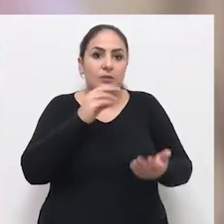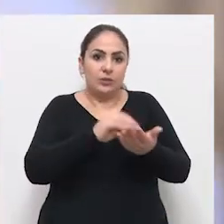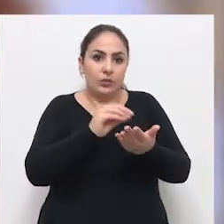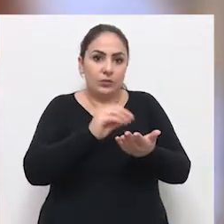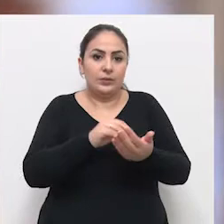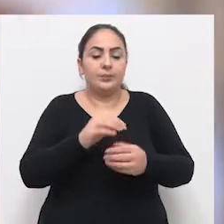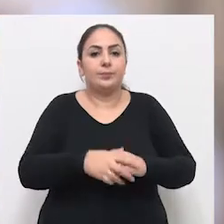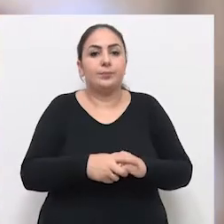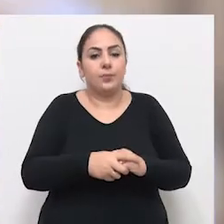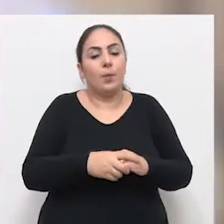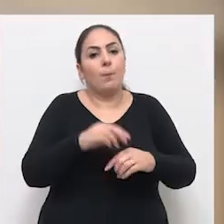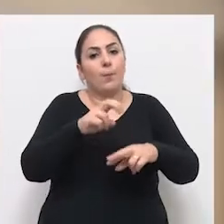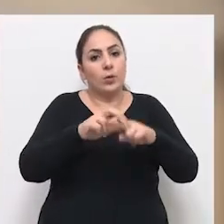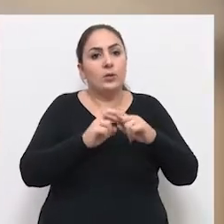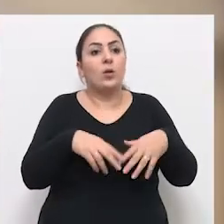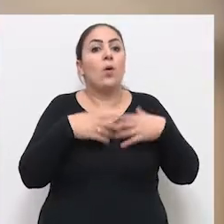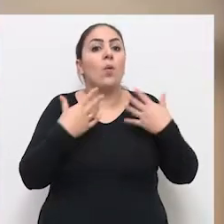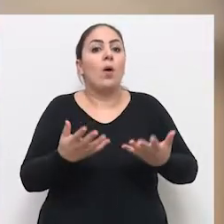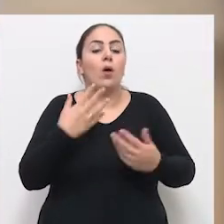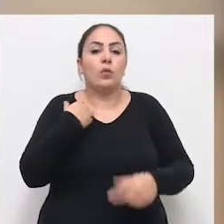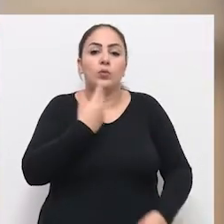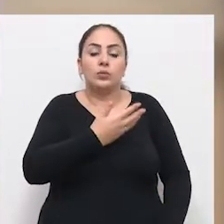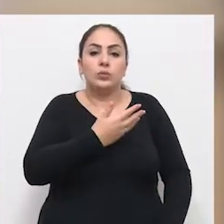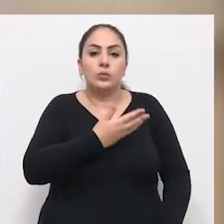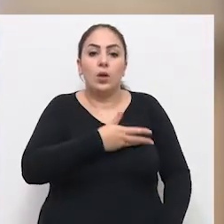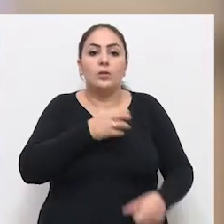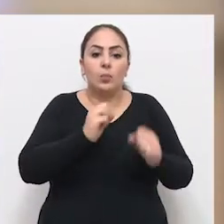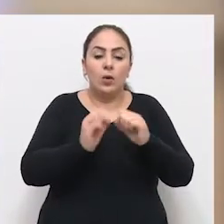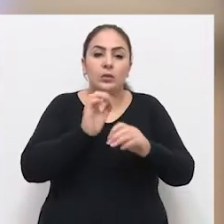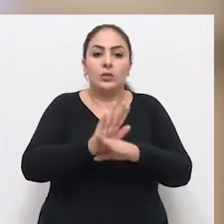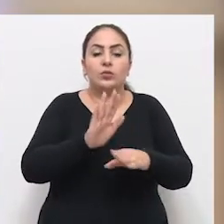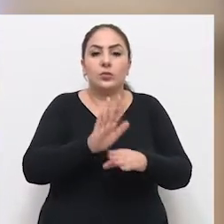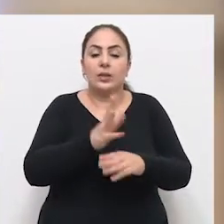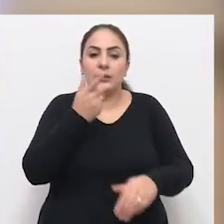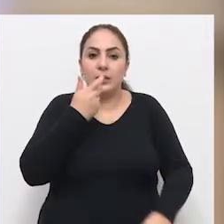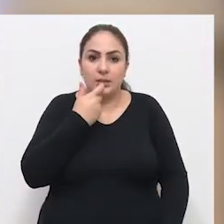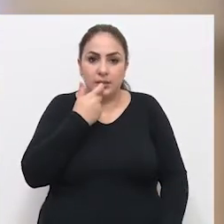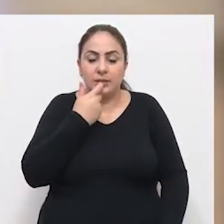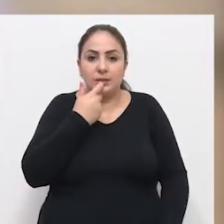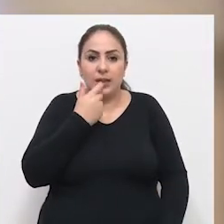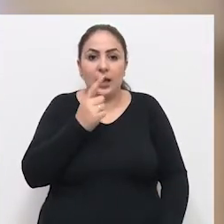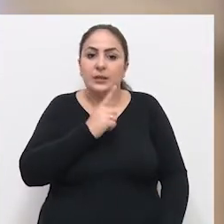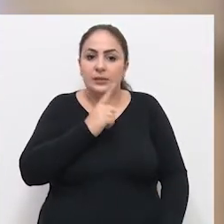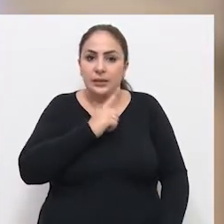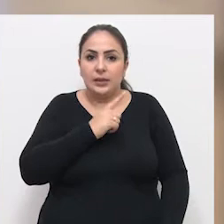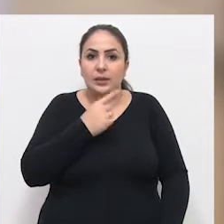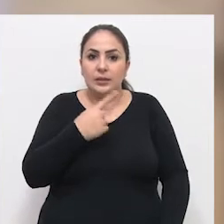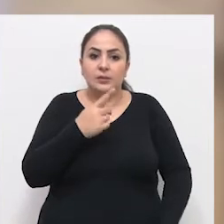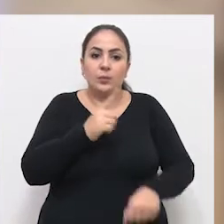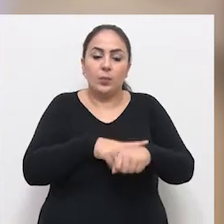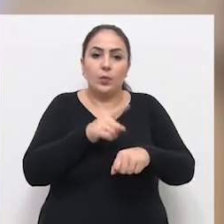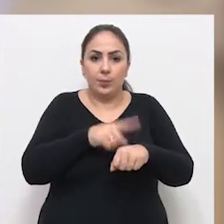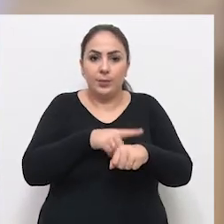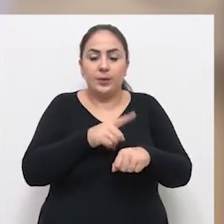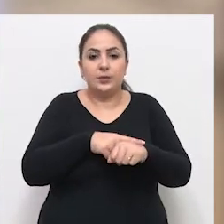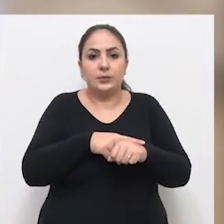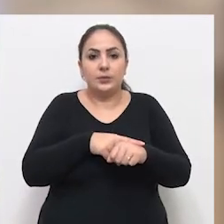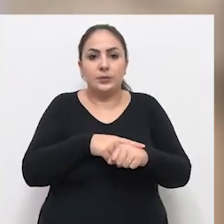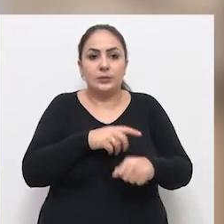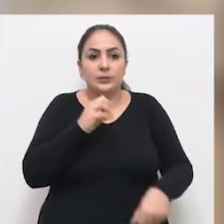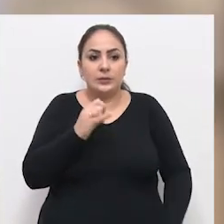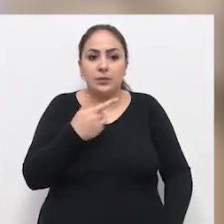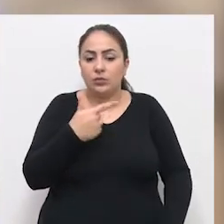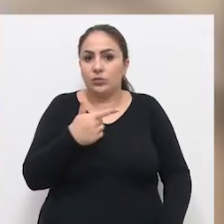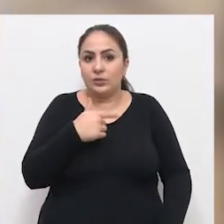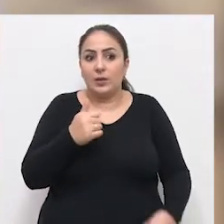serotonina que estaria faltando. Então, de que maneira que nós podemos ajudar as crianças a passar por esse